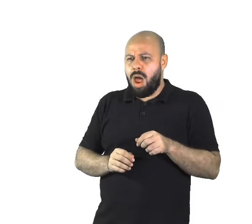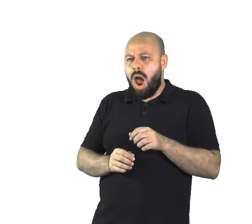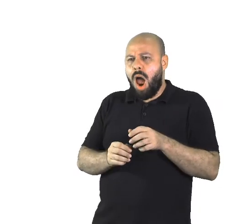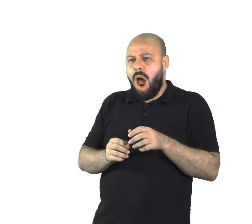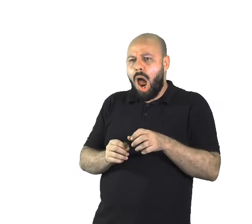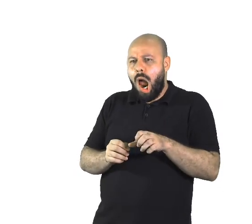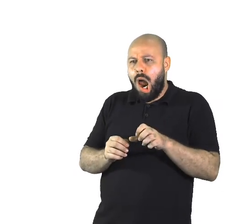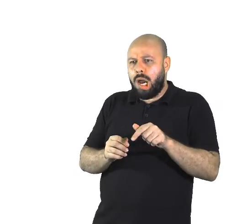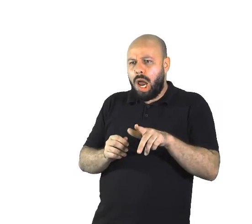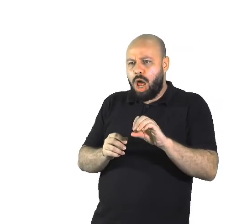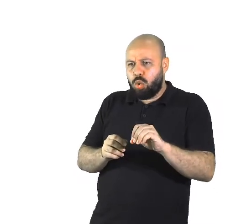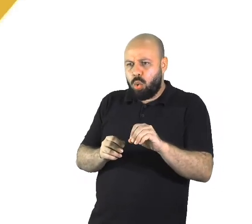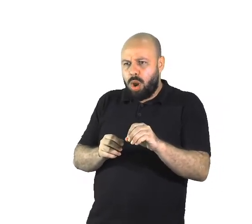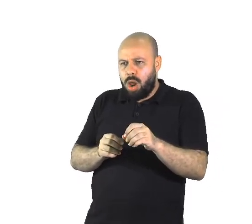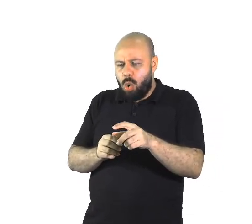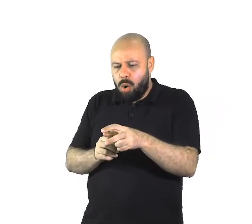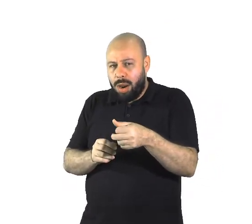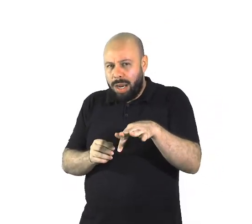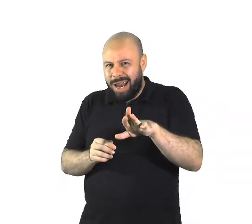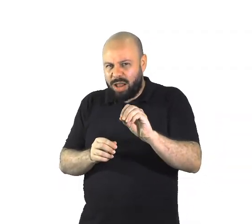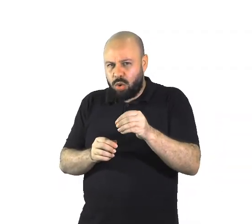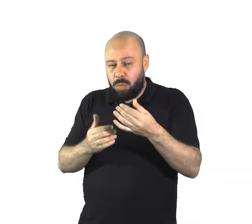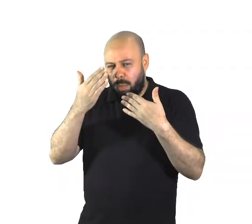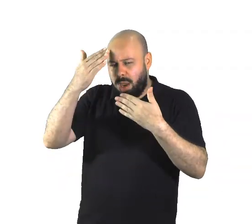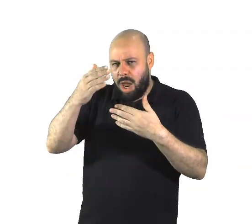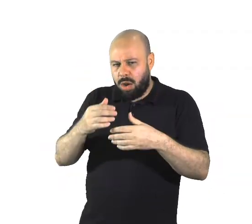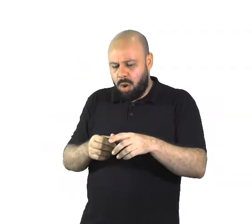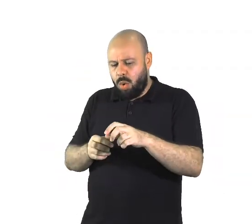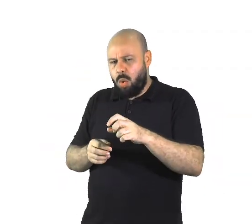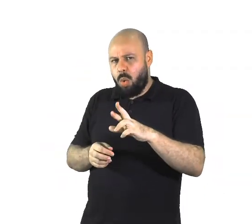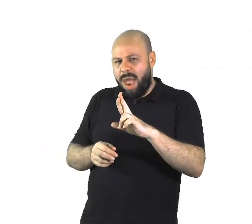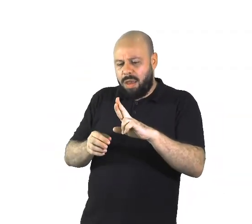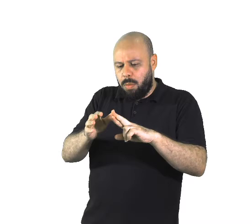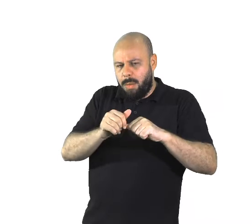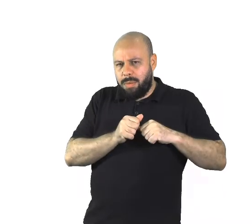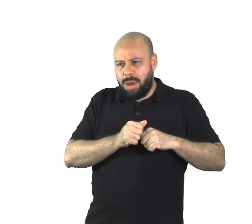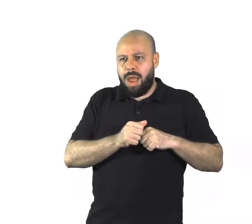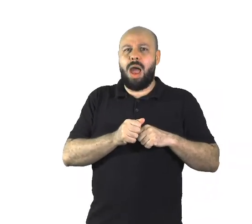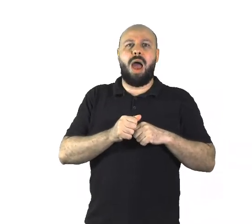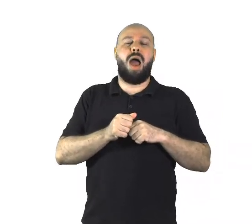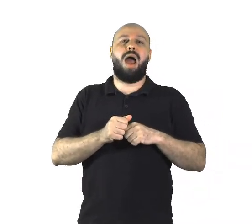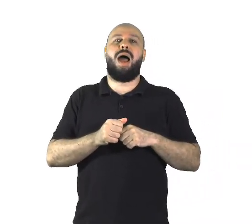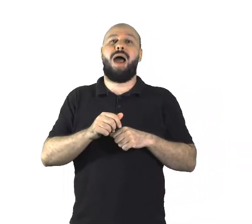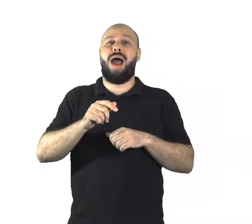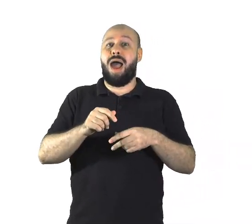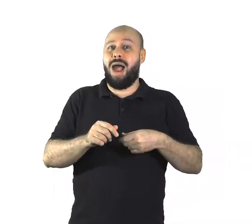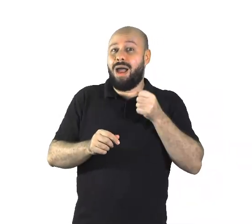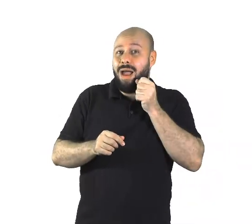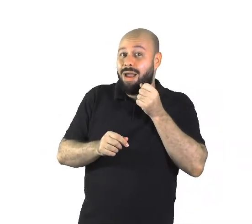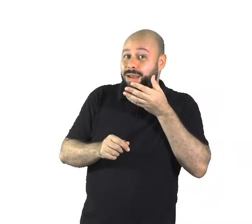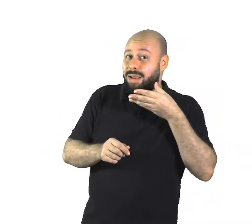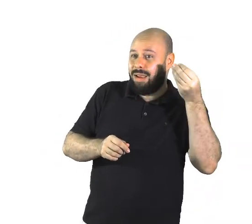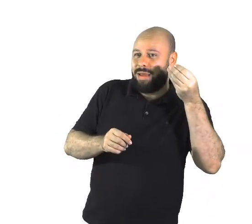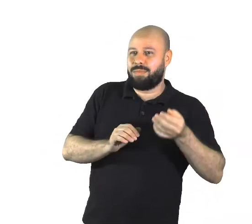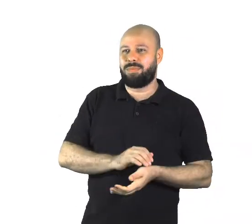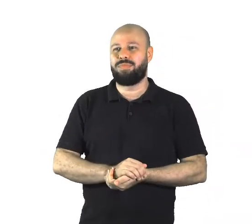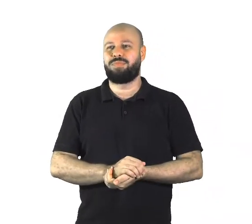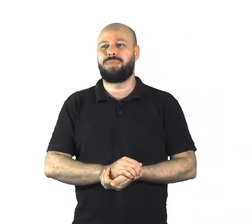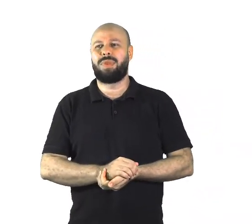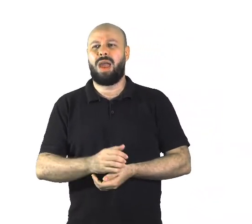nasceu o gato. A rainha roeu, por engano, o P da prosa e nasceu a